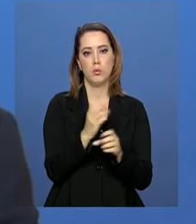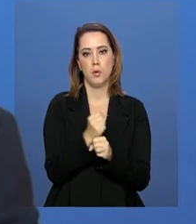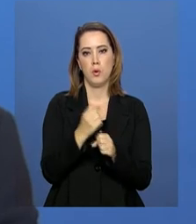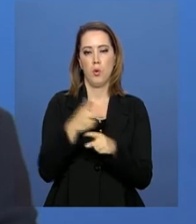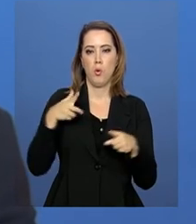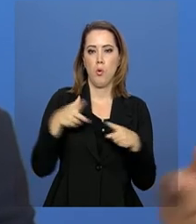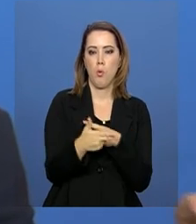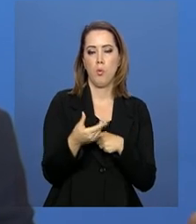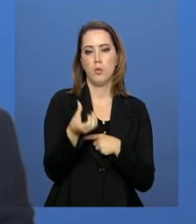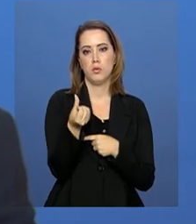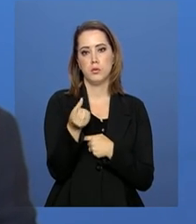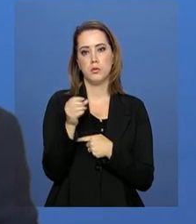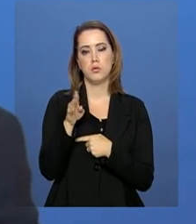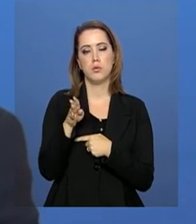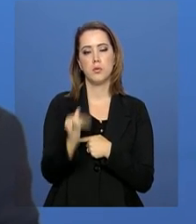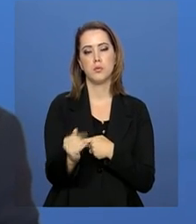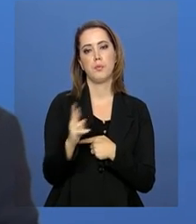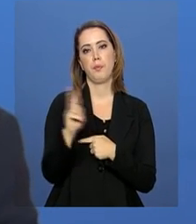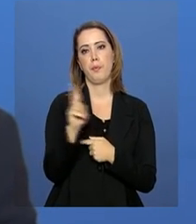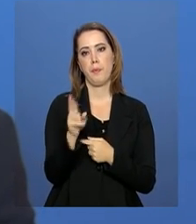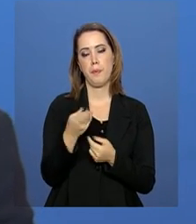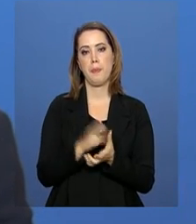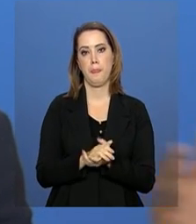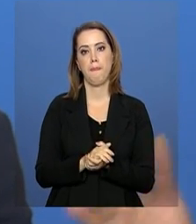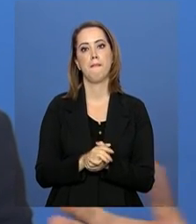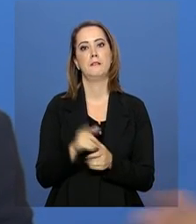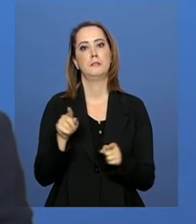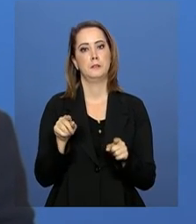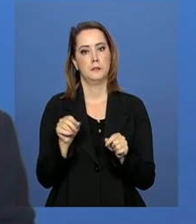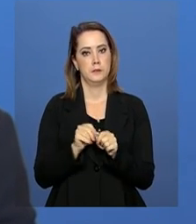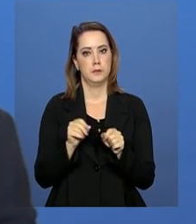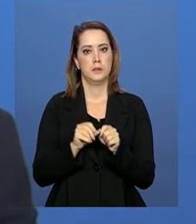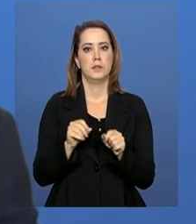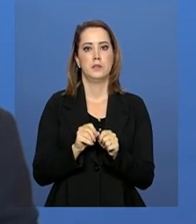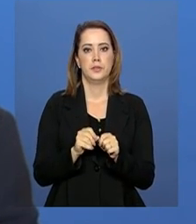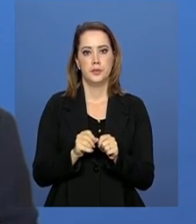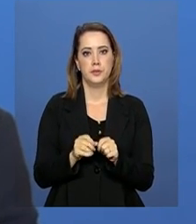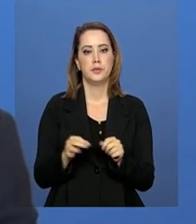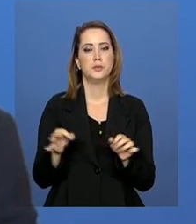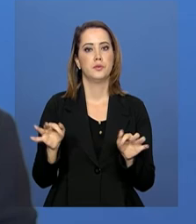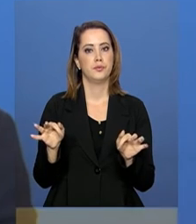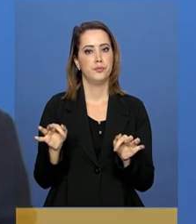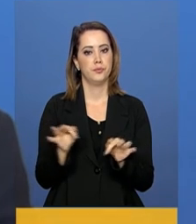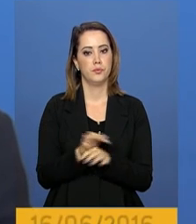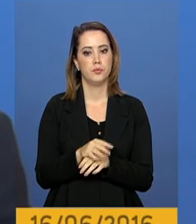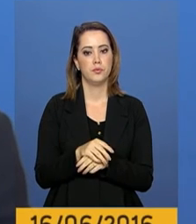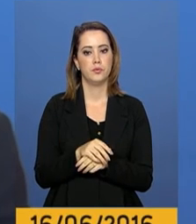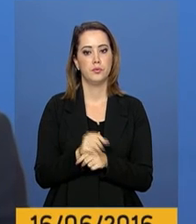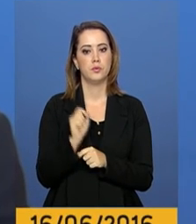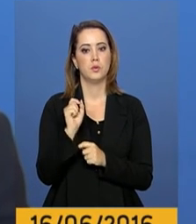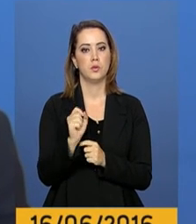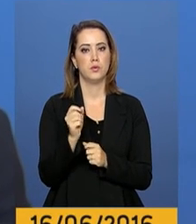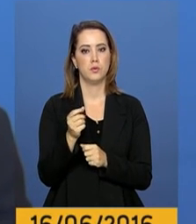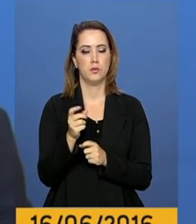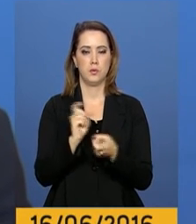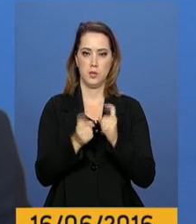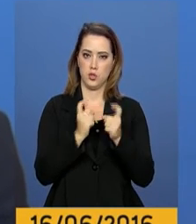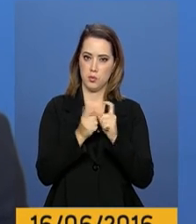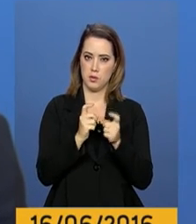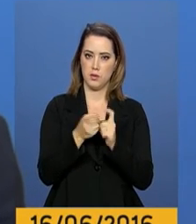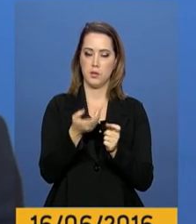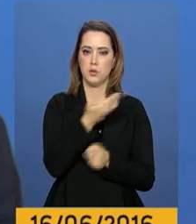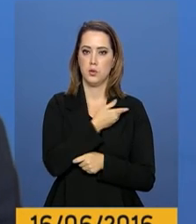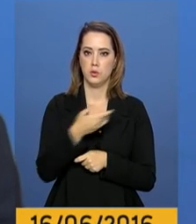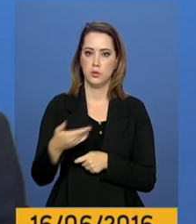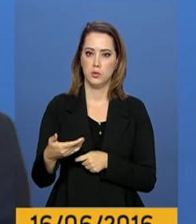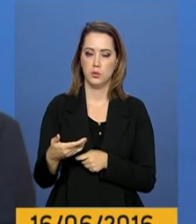de reais, 6,4 bilhões de reais, promovido ao final do período da gestão do